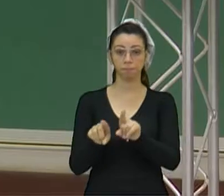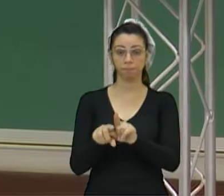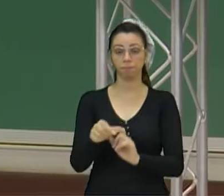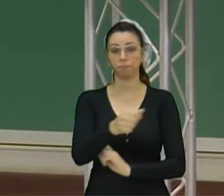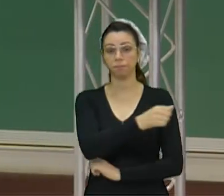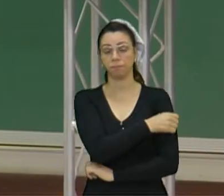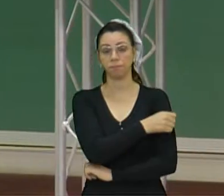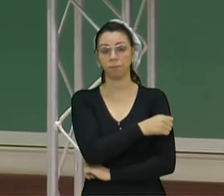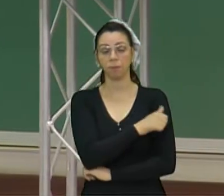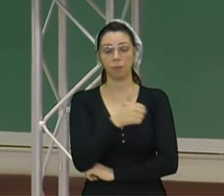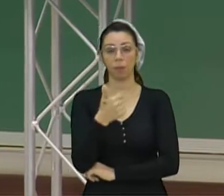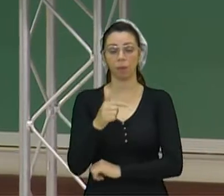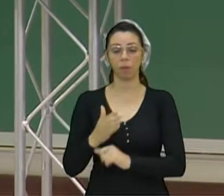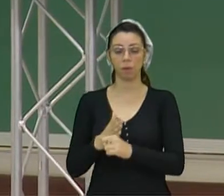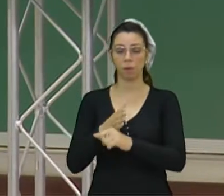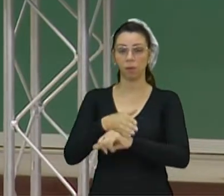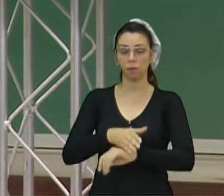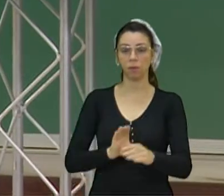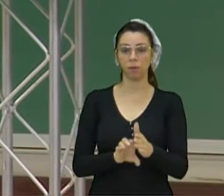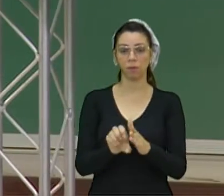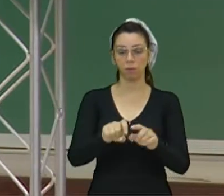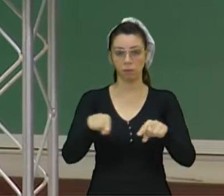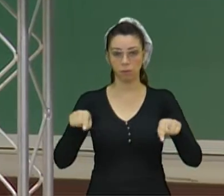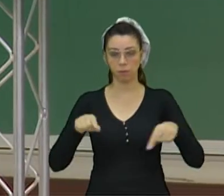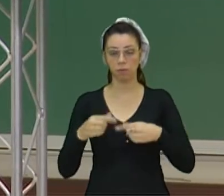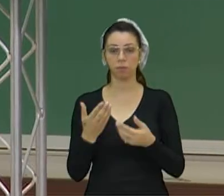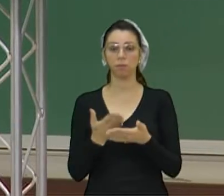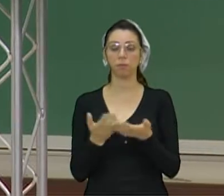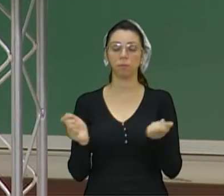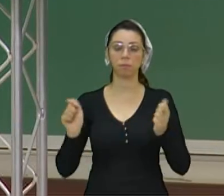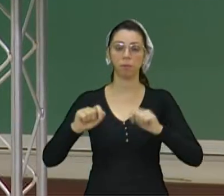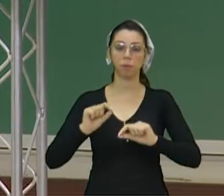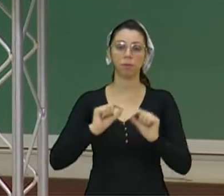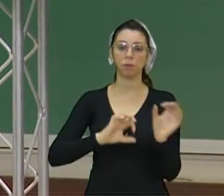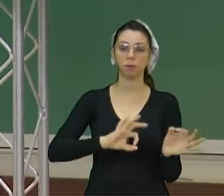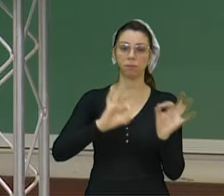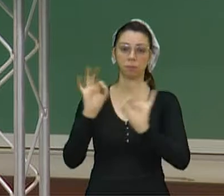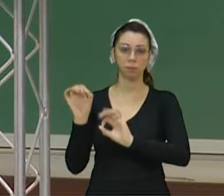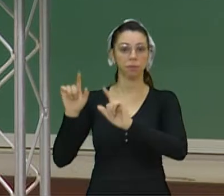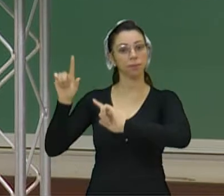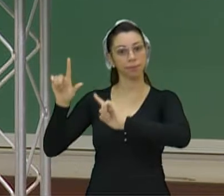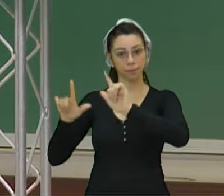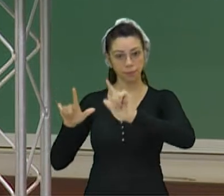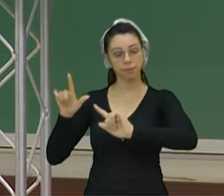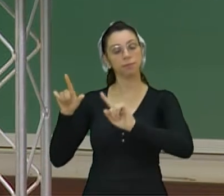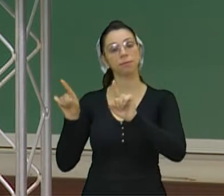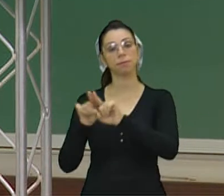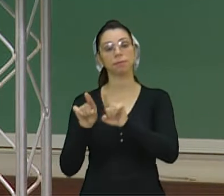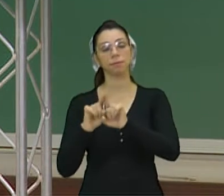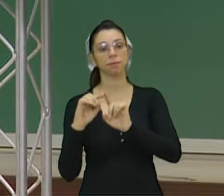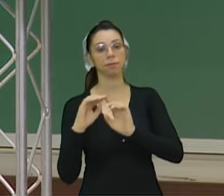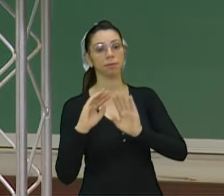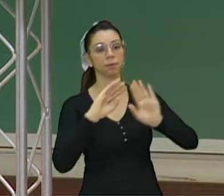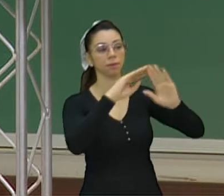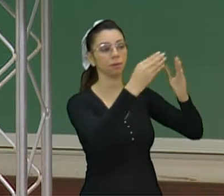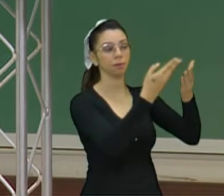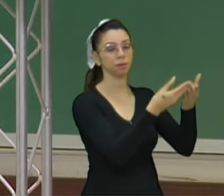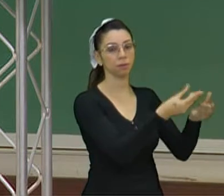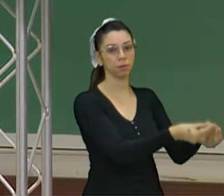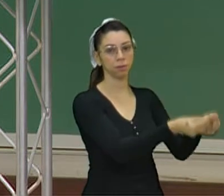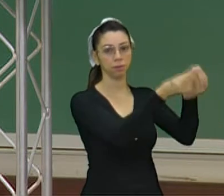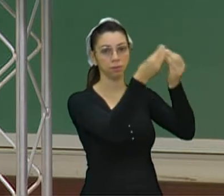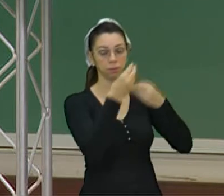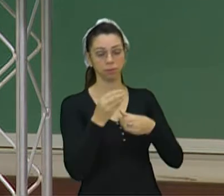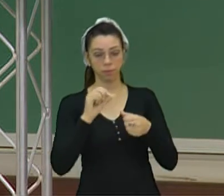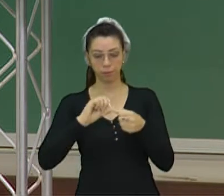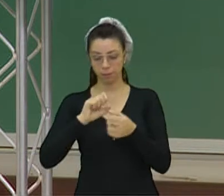que não têm acesso ao aplicativo poderão assistir pela televisão, pela TV, e retirar o material e em seguida devolver